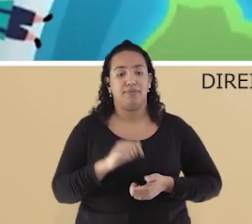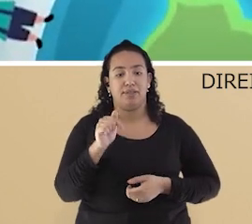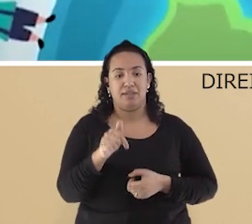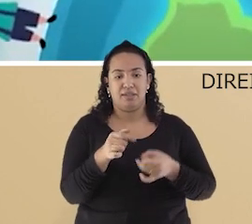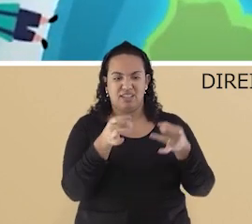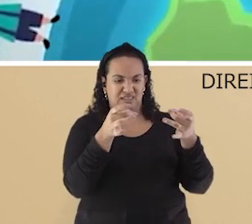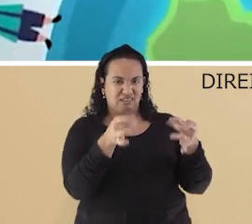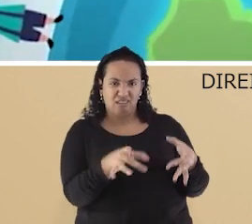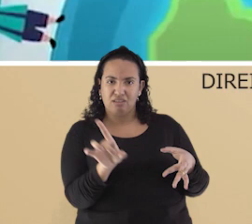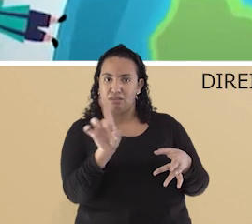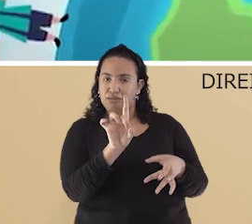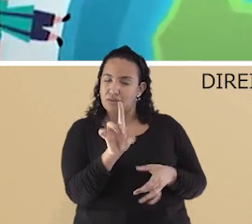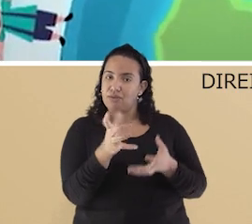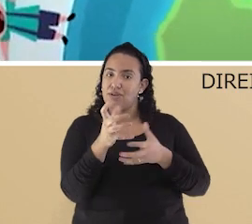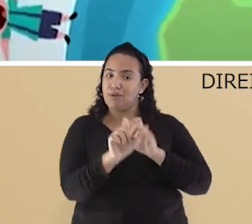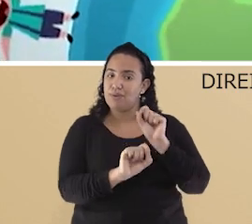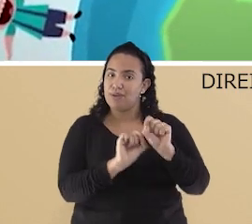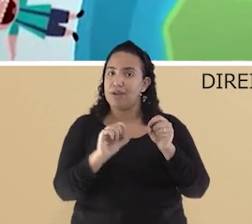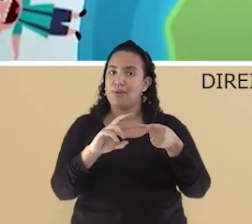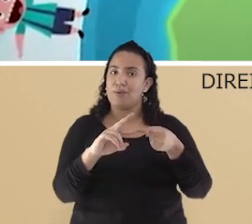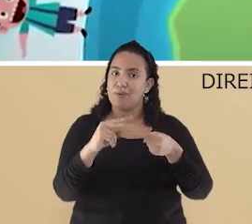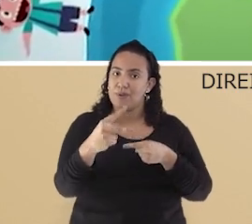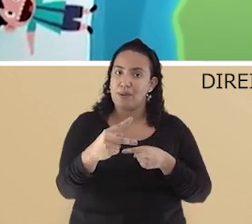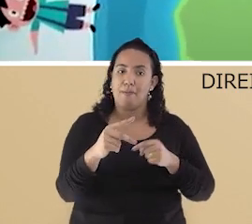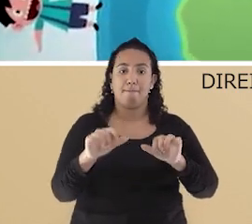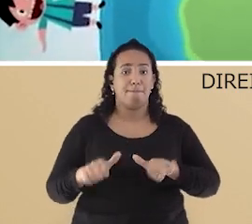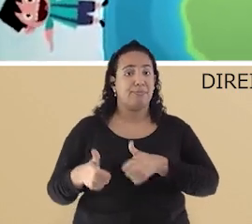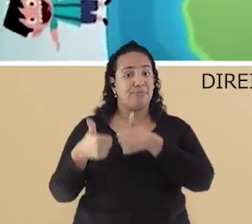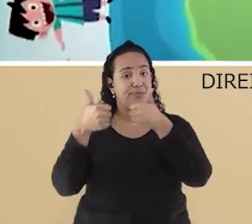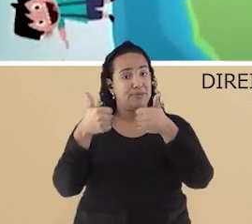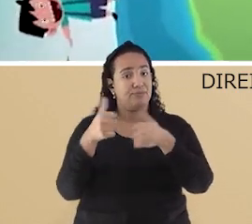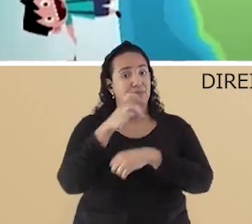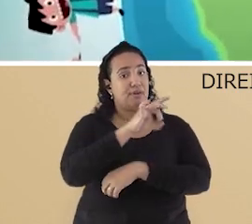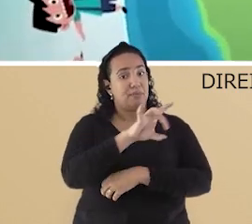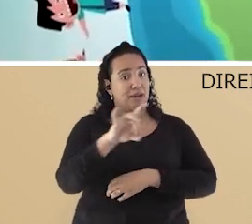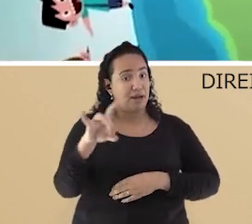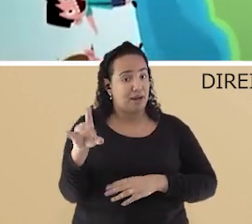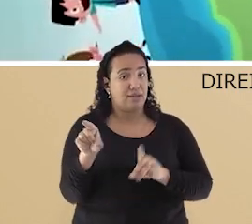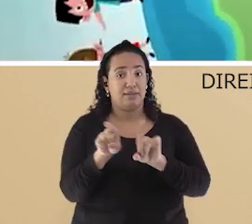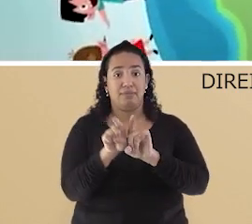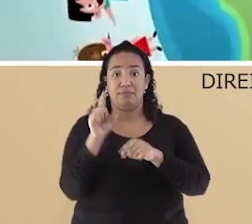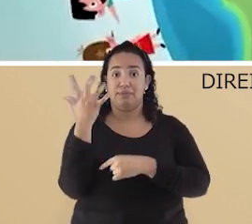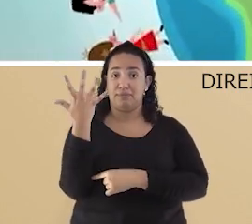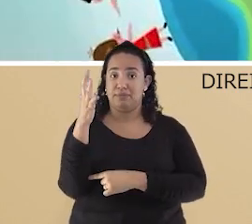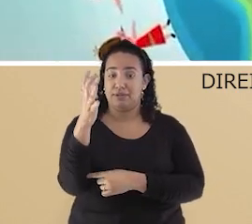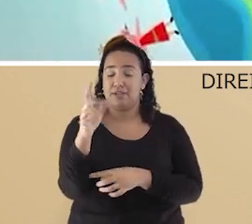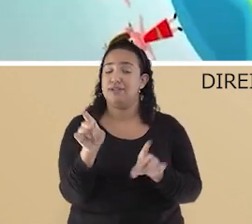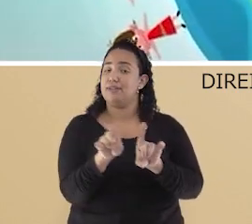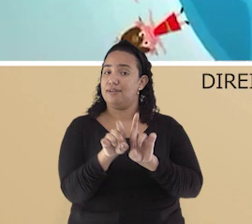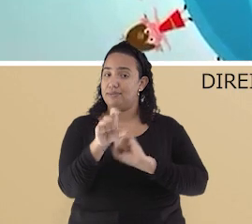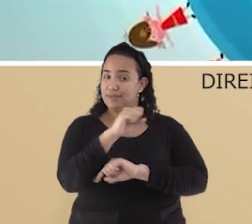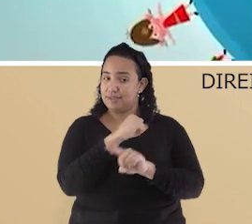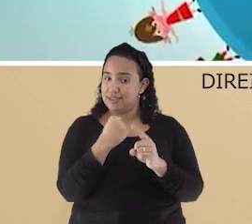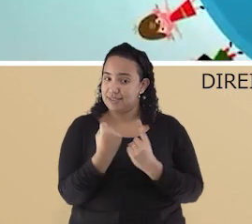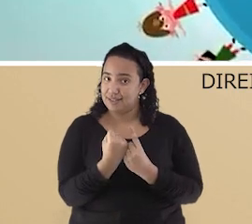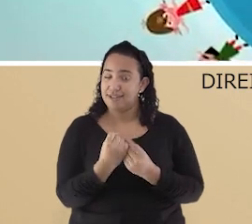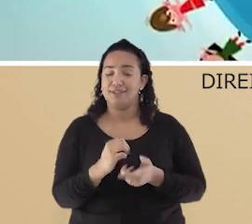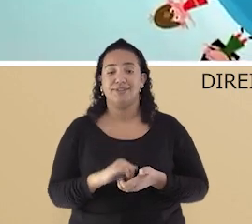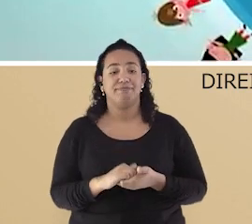procura não desperdiçar e busca gerar consequências positivas para cada um de nós, para o meio ambiente e para a